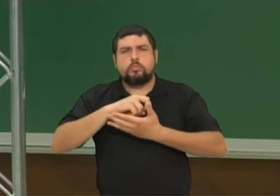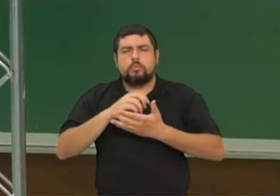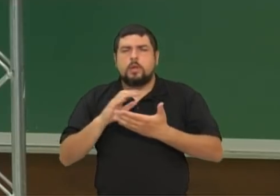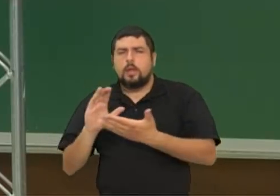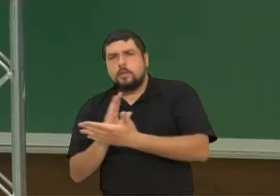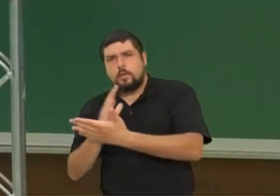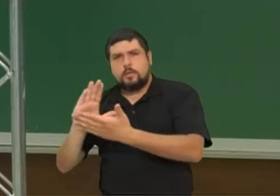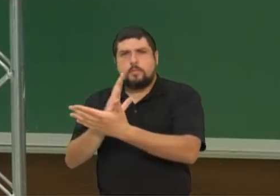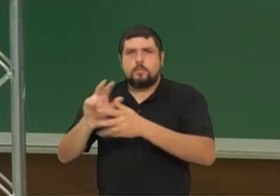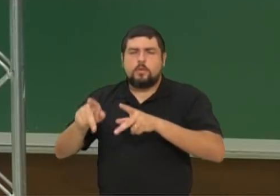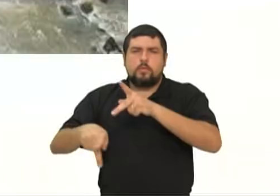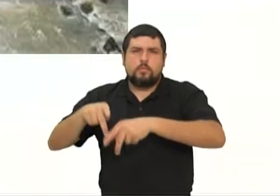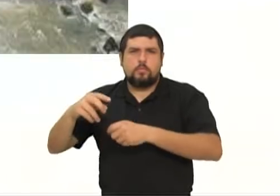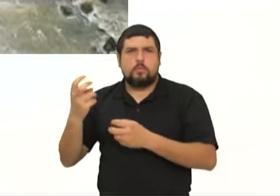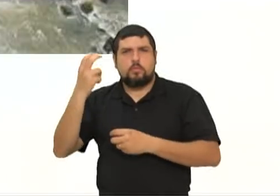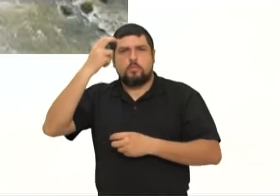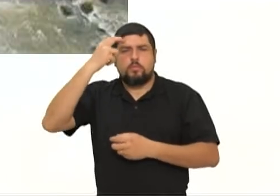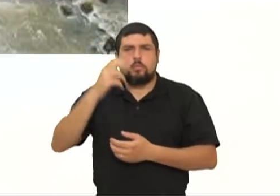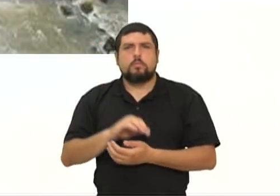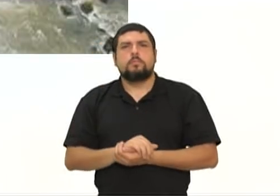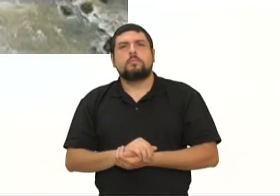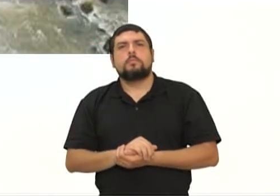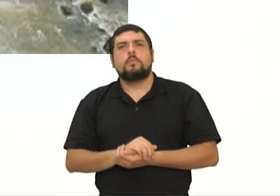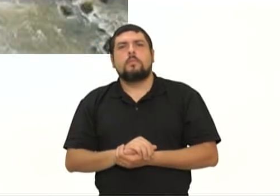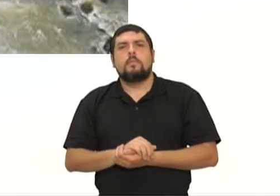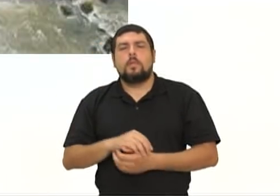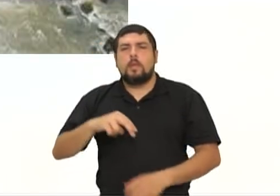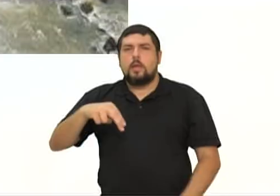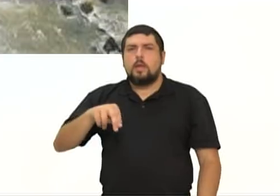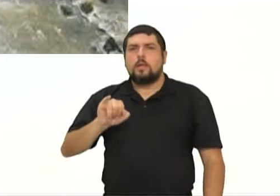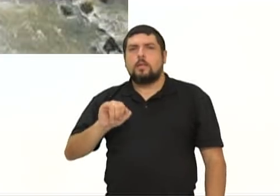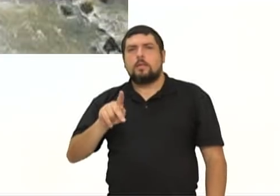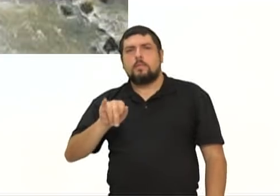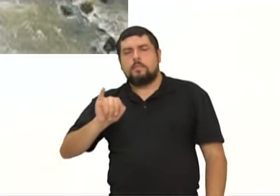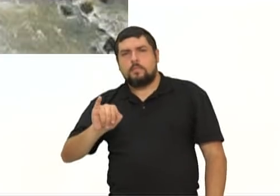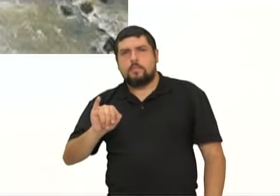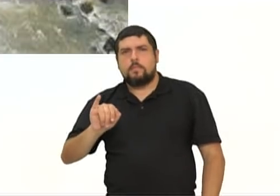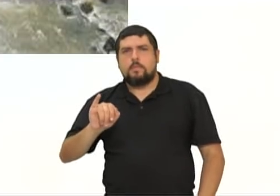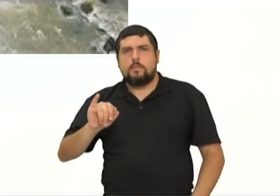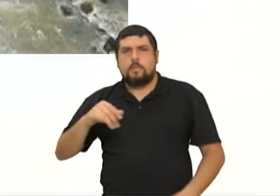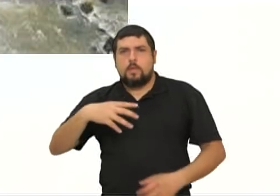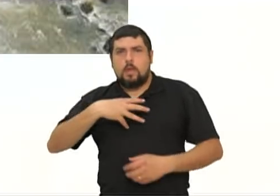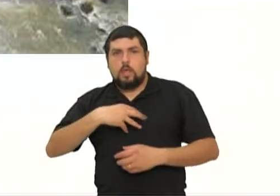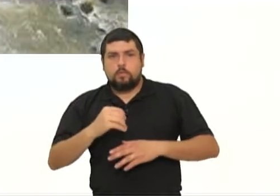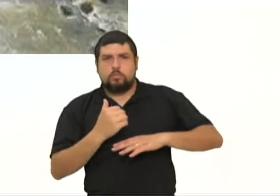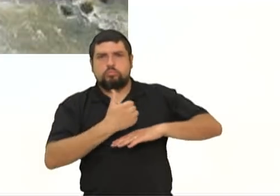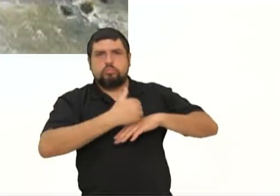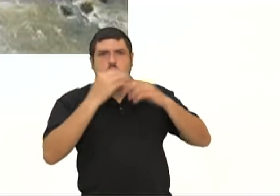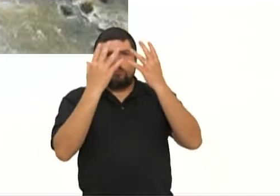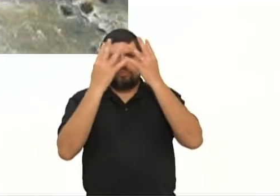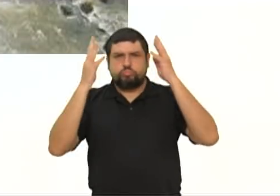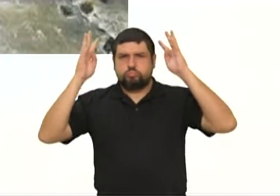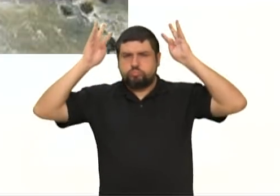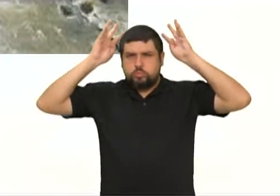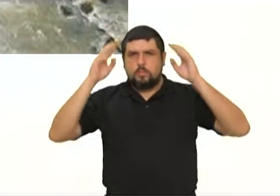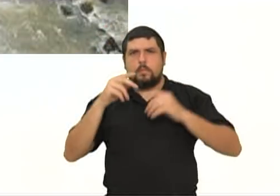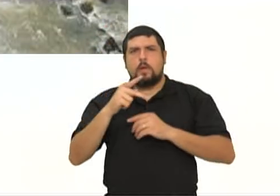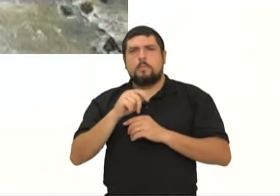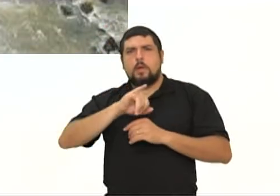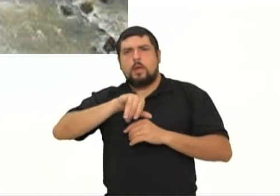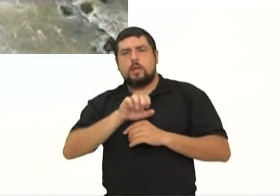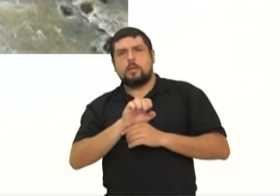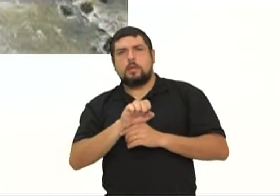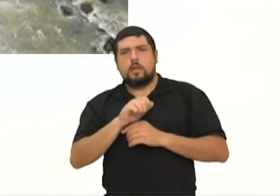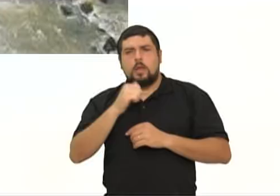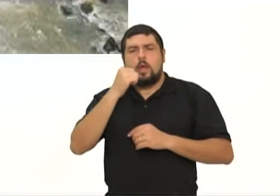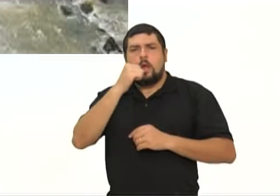Então, Naipi, a filha do pajé, ela era muito bonita. Tão bonita que as águas dos rios paravam